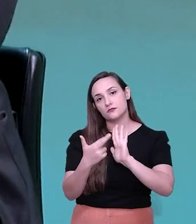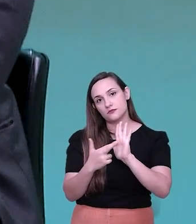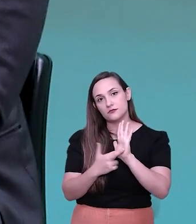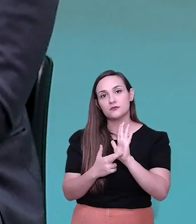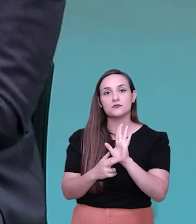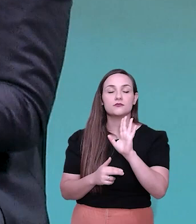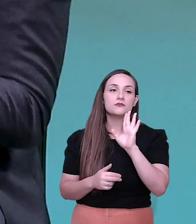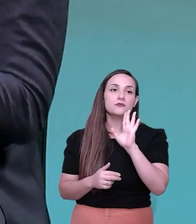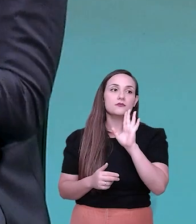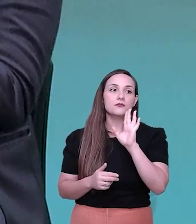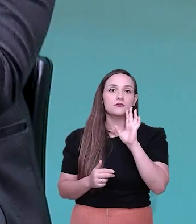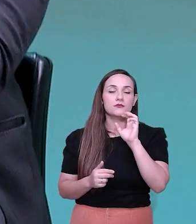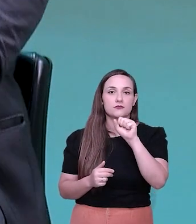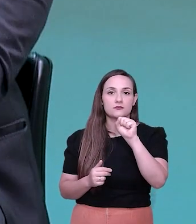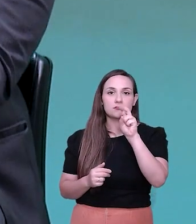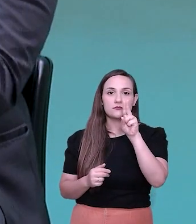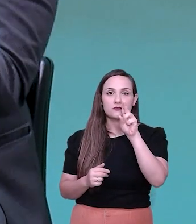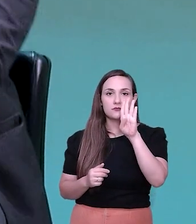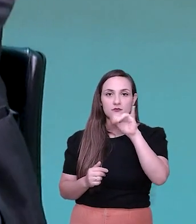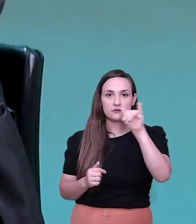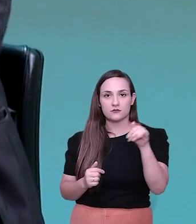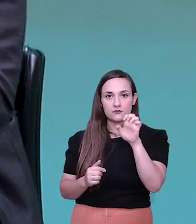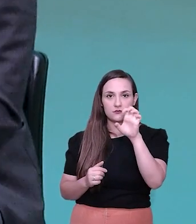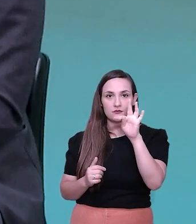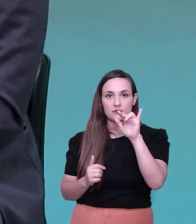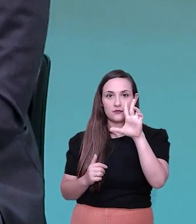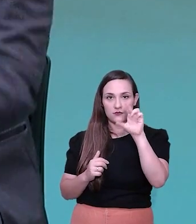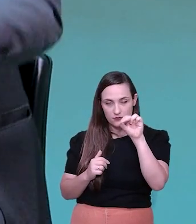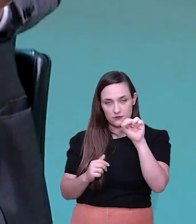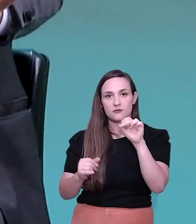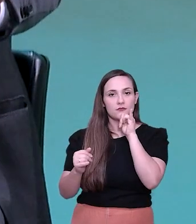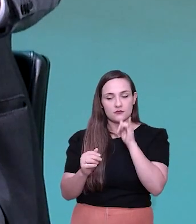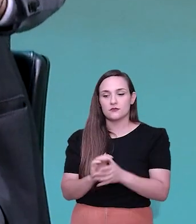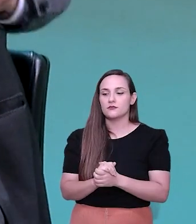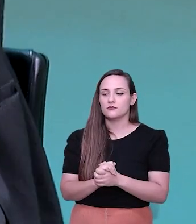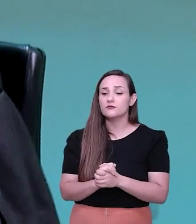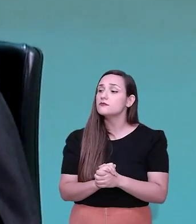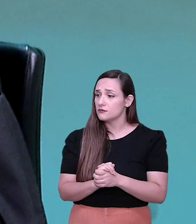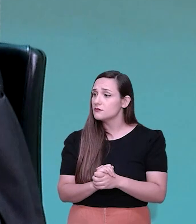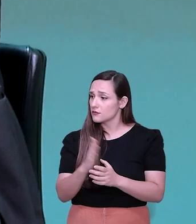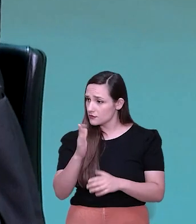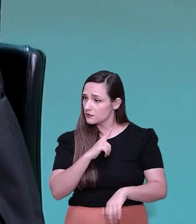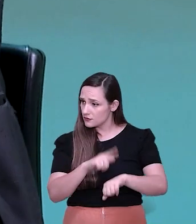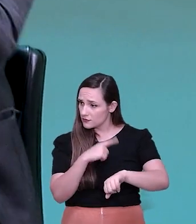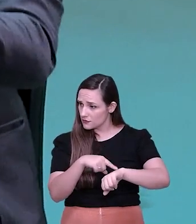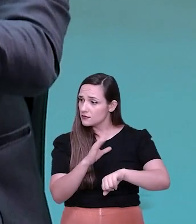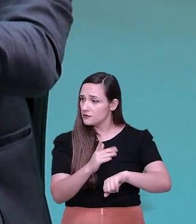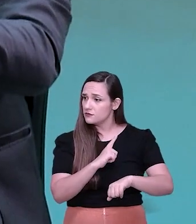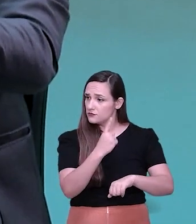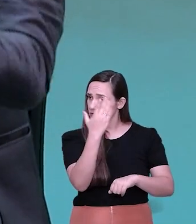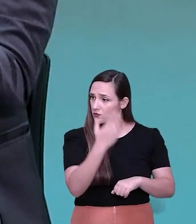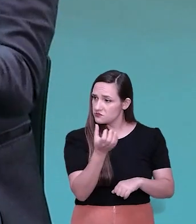requisitos subjetivos. Então, o juiz, para liberar aquele preso, ele não vai só olhar no papel, cumpriu 1/6 da pena em